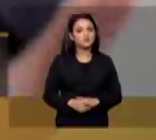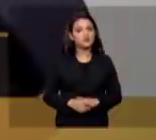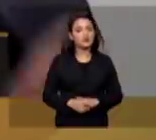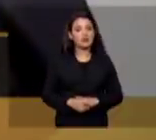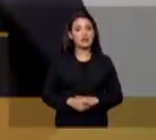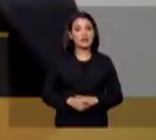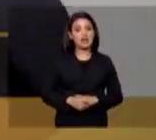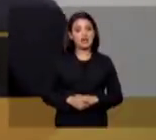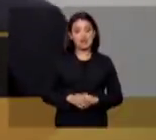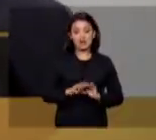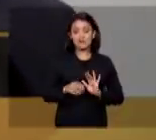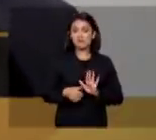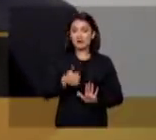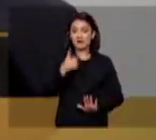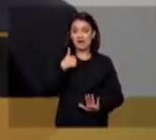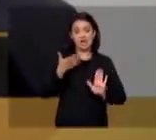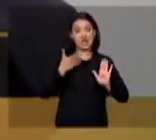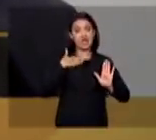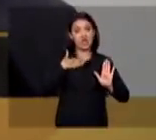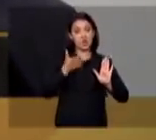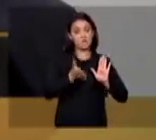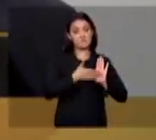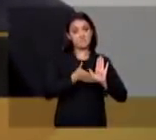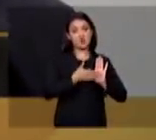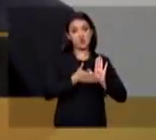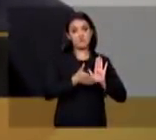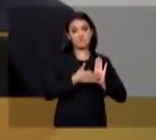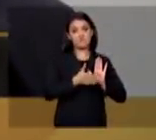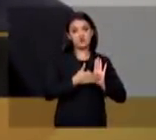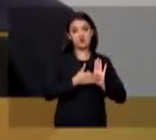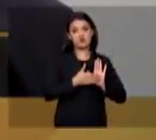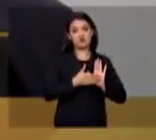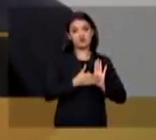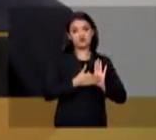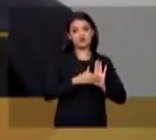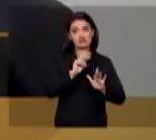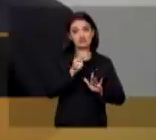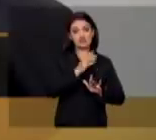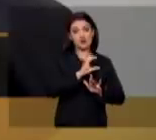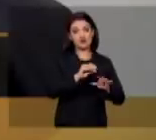eu propus que essa questão fosse afetada ao pleno.